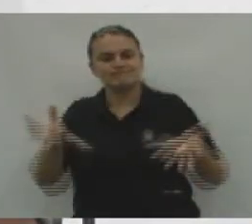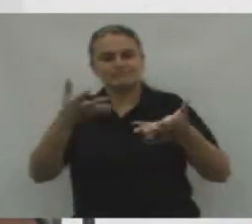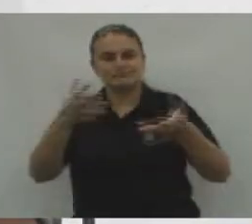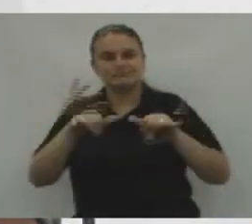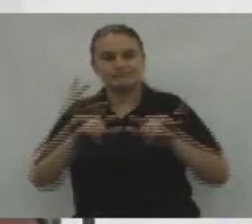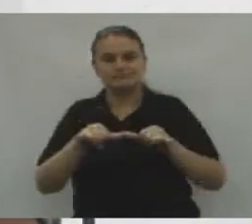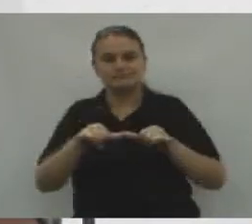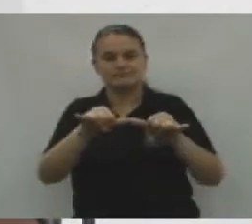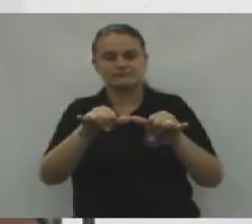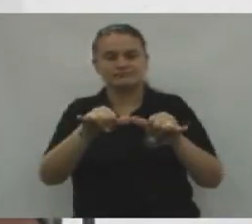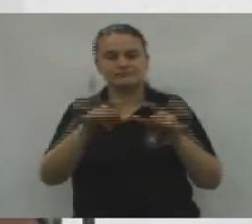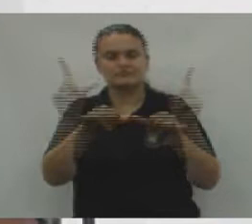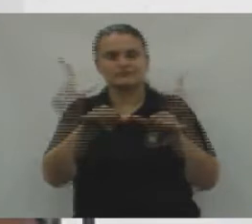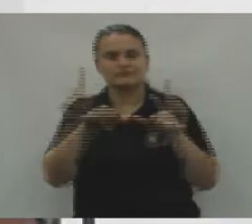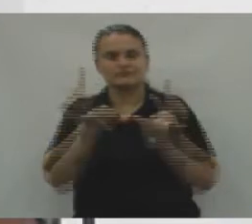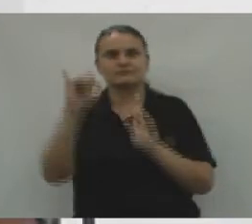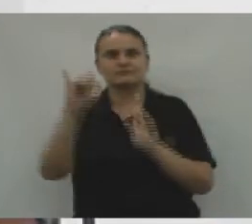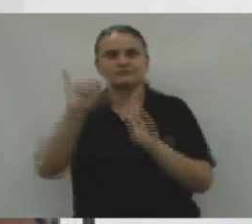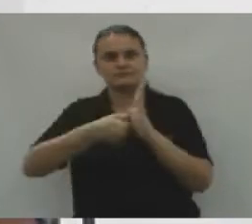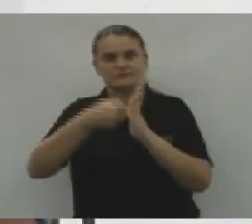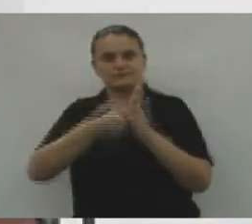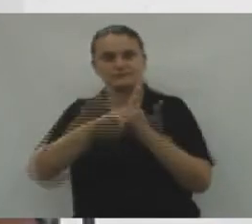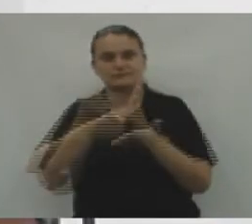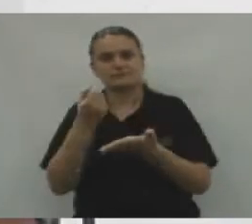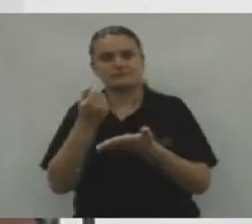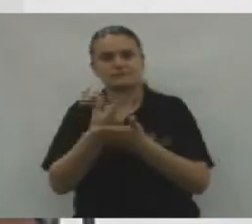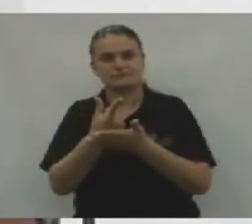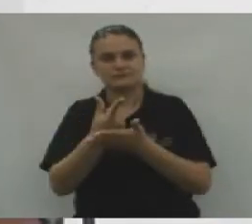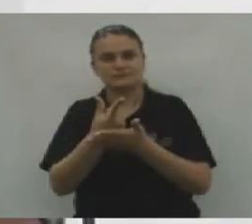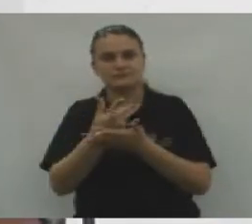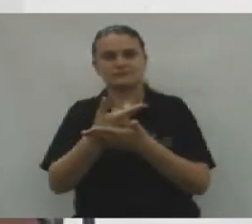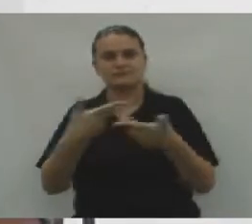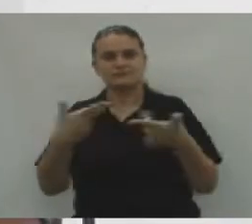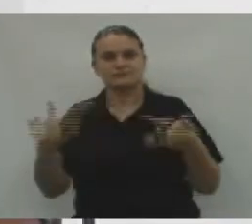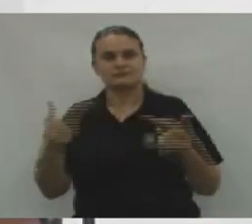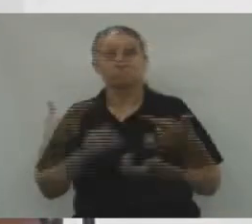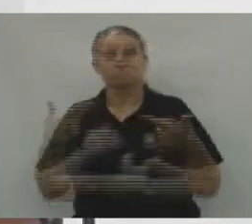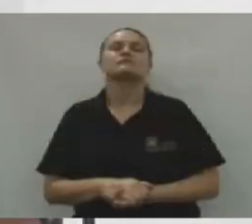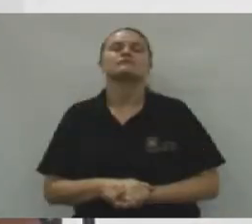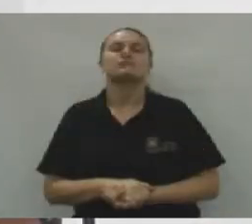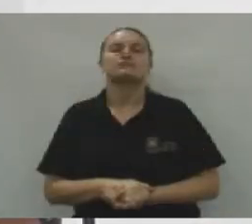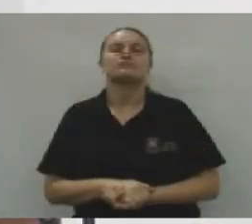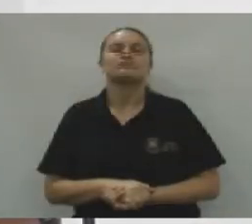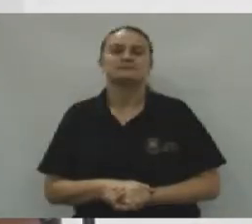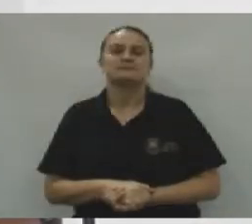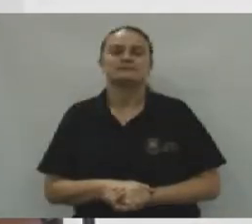que comprarem os produtos dos nossos agricultores.